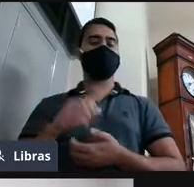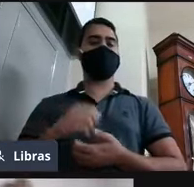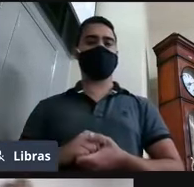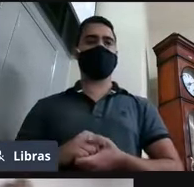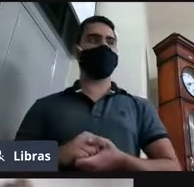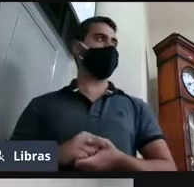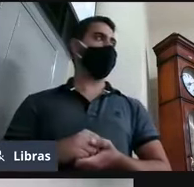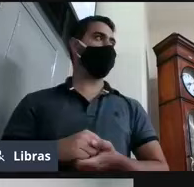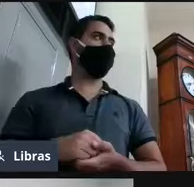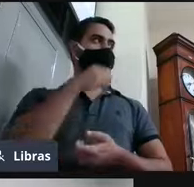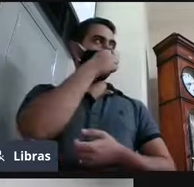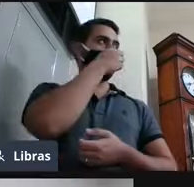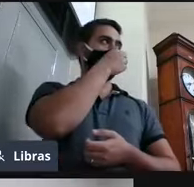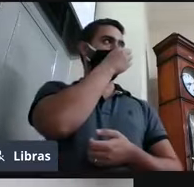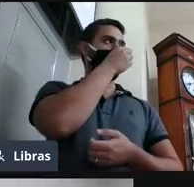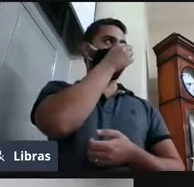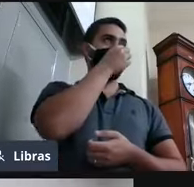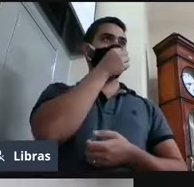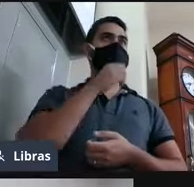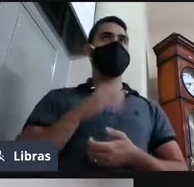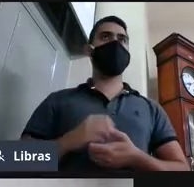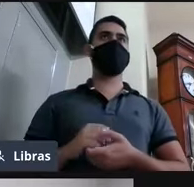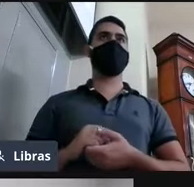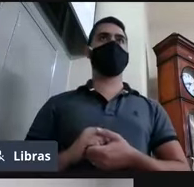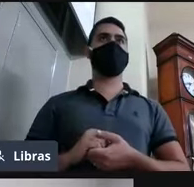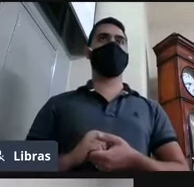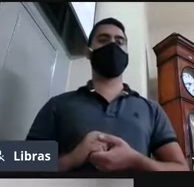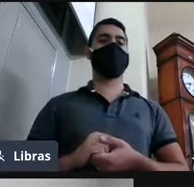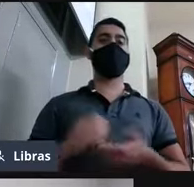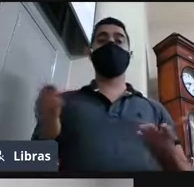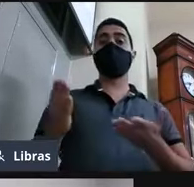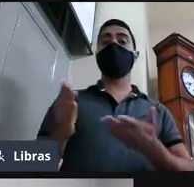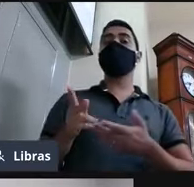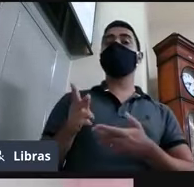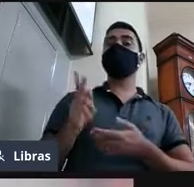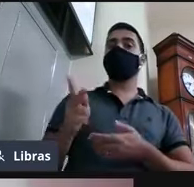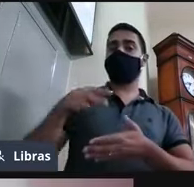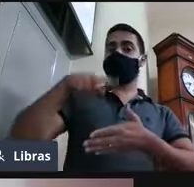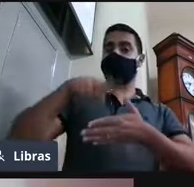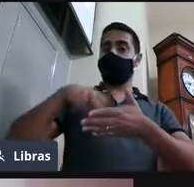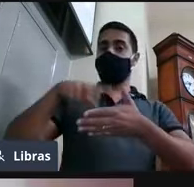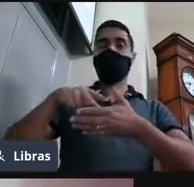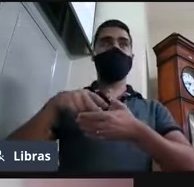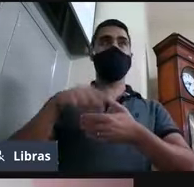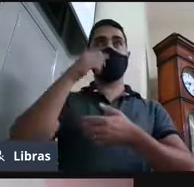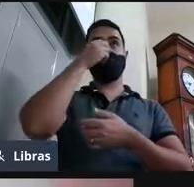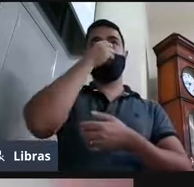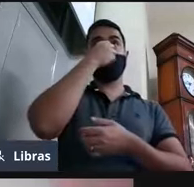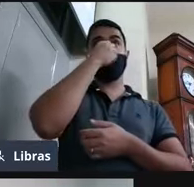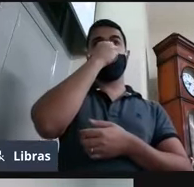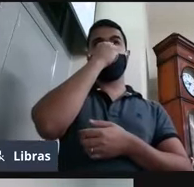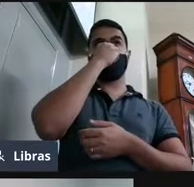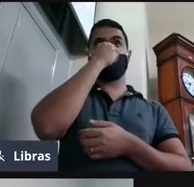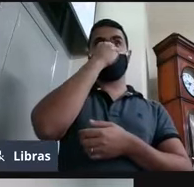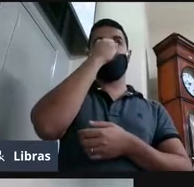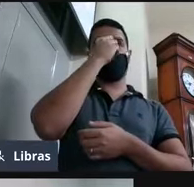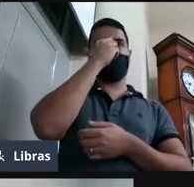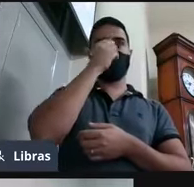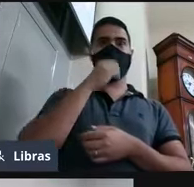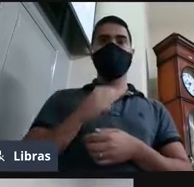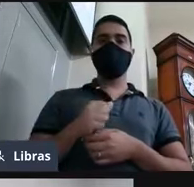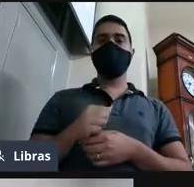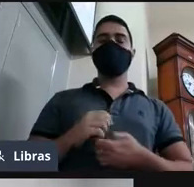vou continuar agora a complementar o voto da comissão e depois eu vou ler em contrário o voto do vereador Marquinho. Diante de todo exposto,